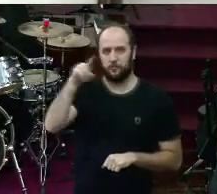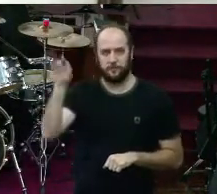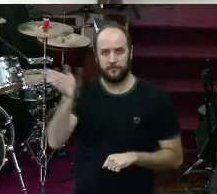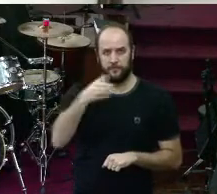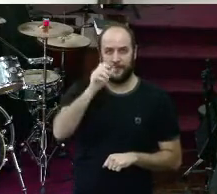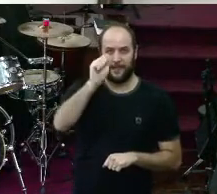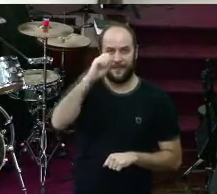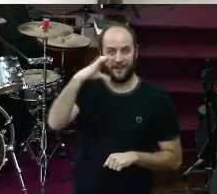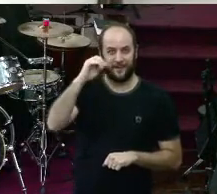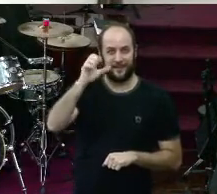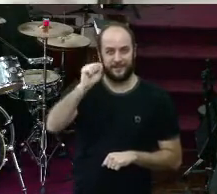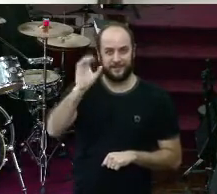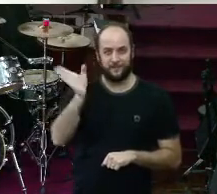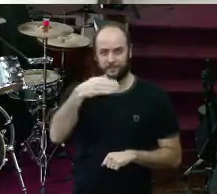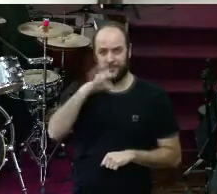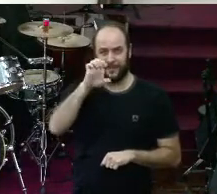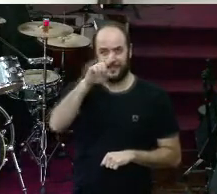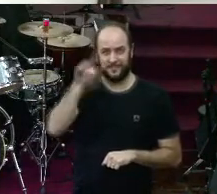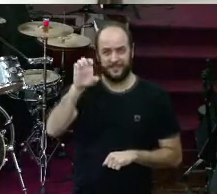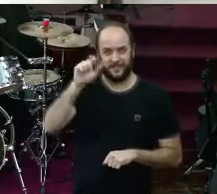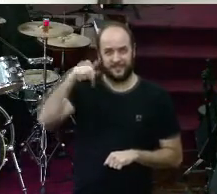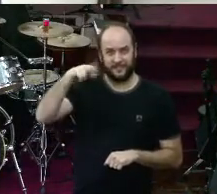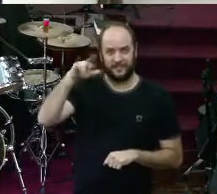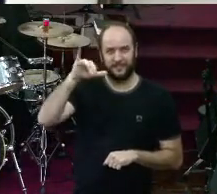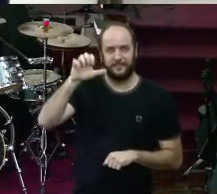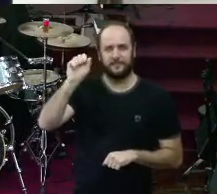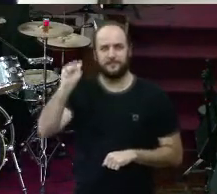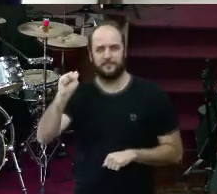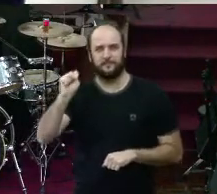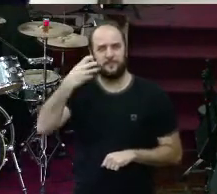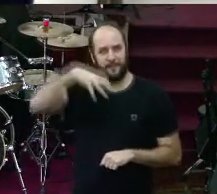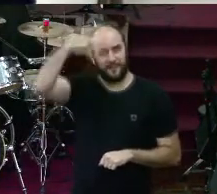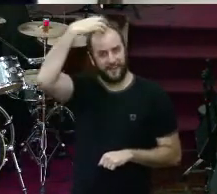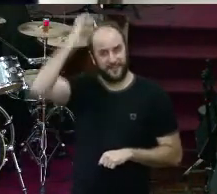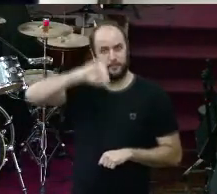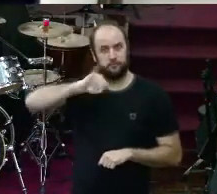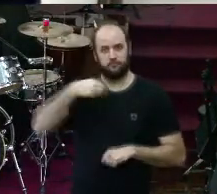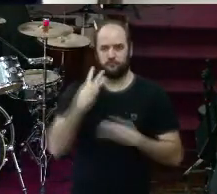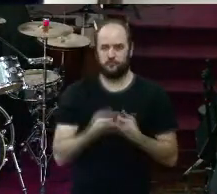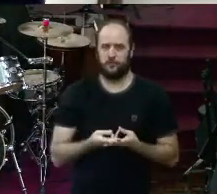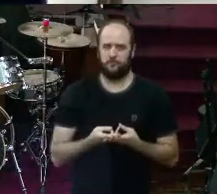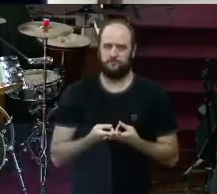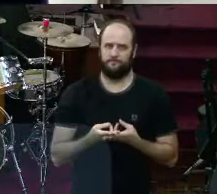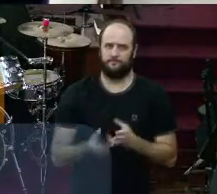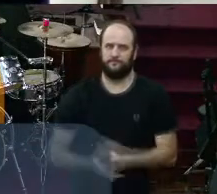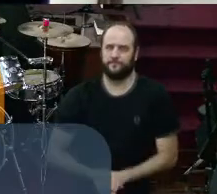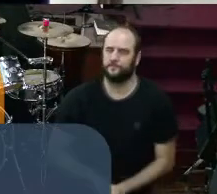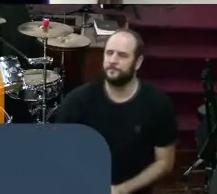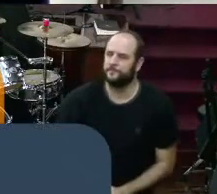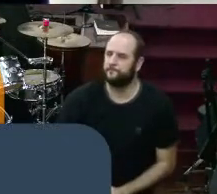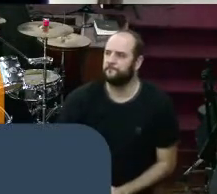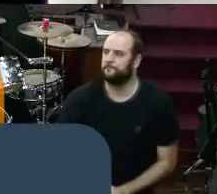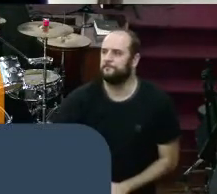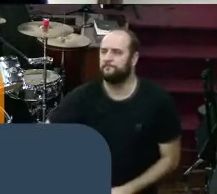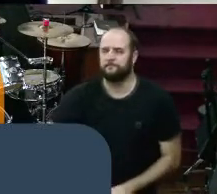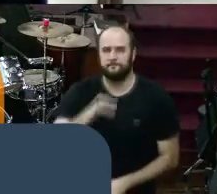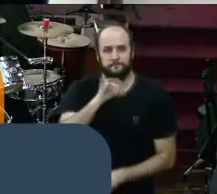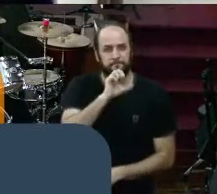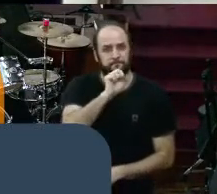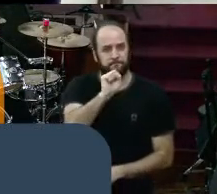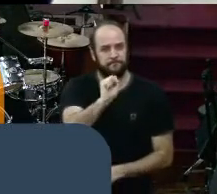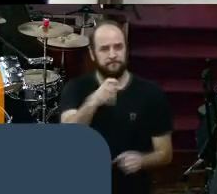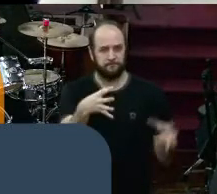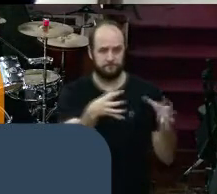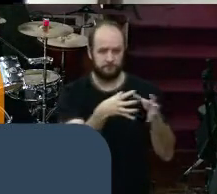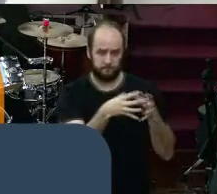Ezequias, reis de Judá. Isaías, provavelmente, segundo os estudiosos, ele pertencia até